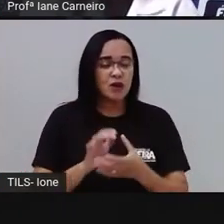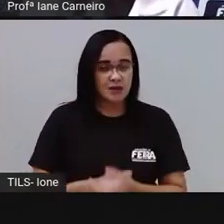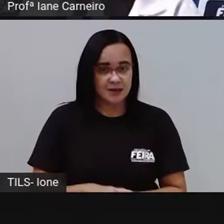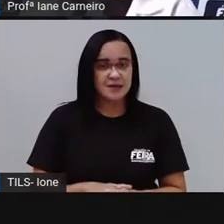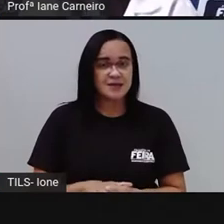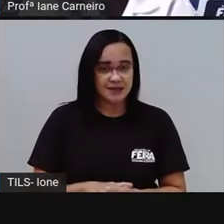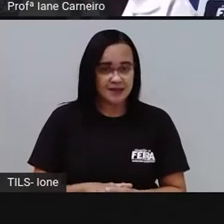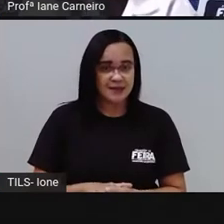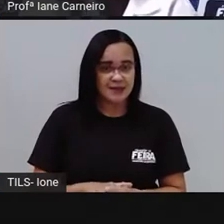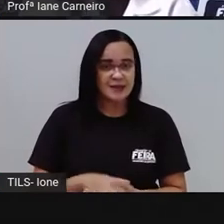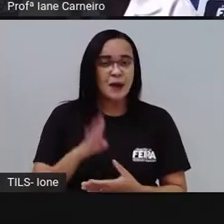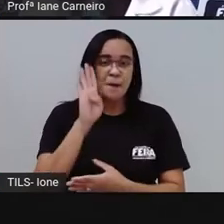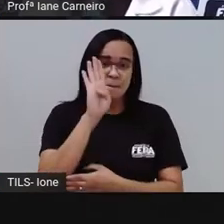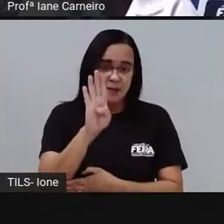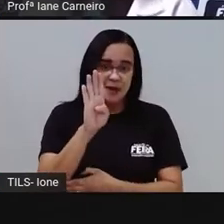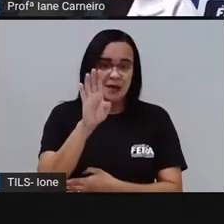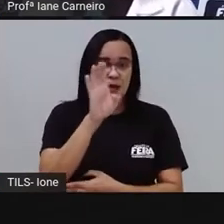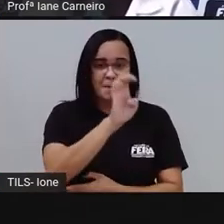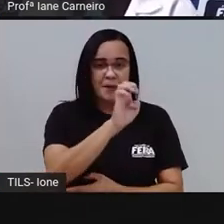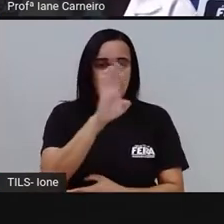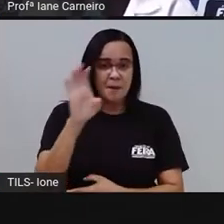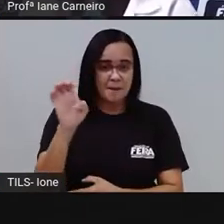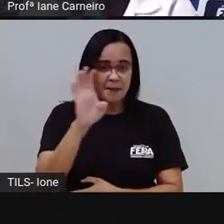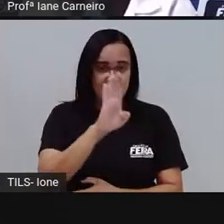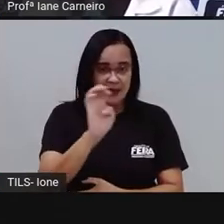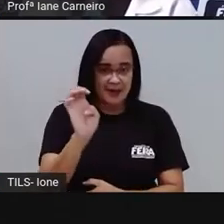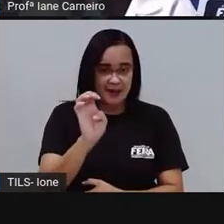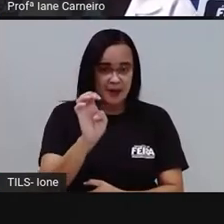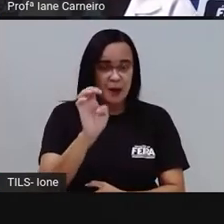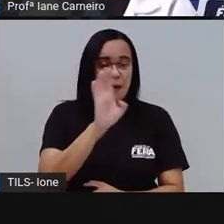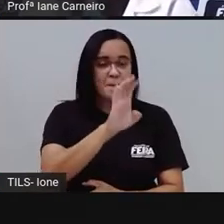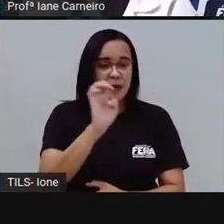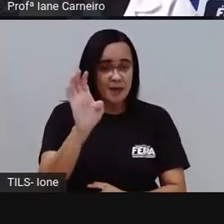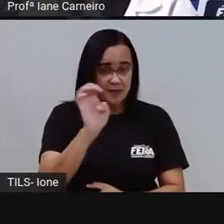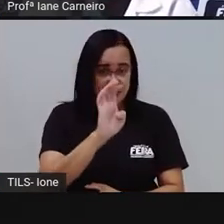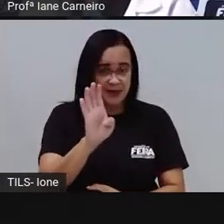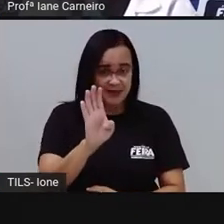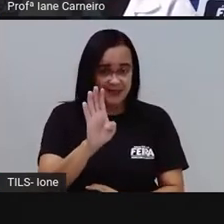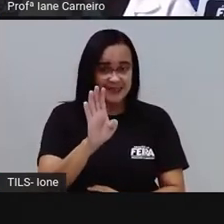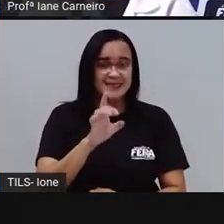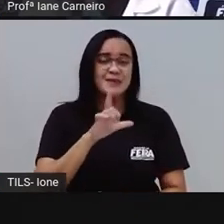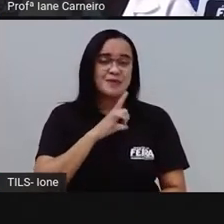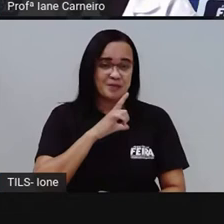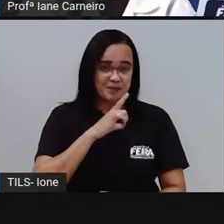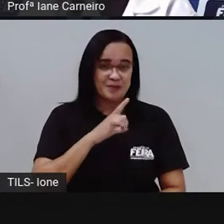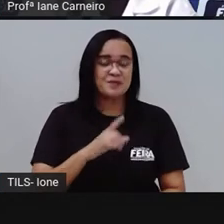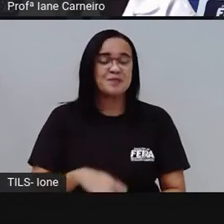Com dois, B. B mais B, B, B.